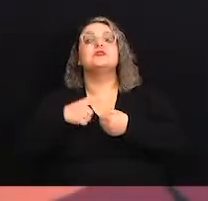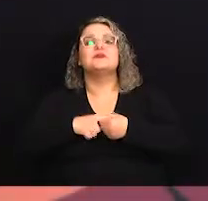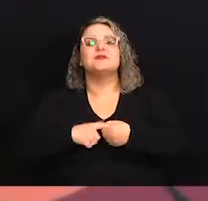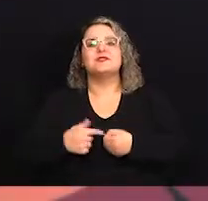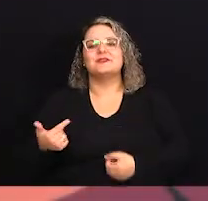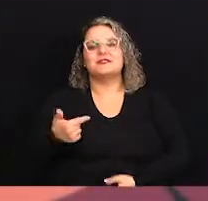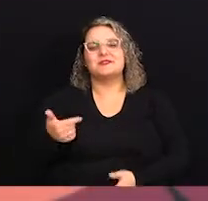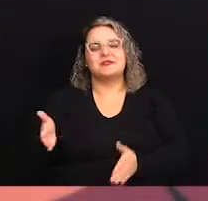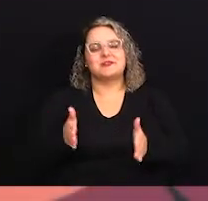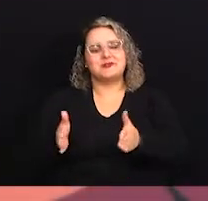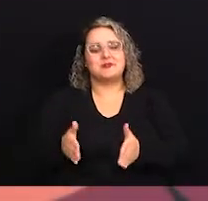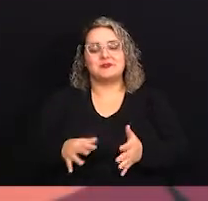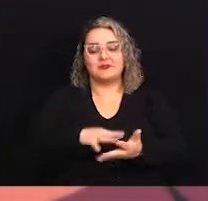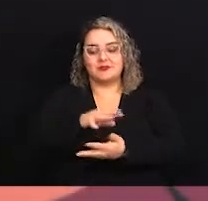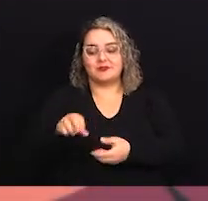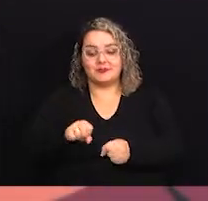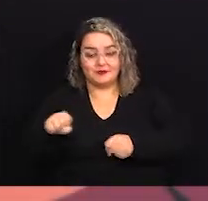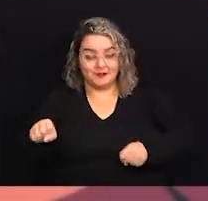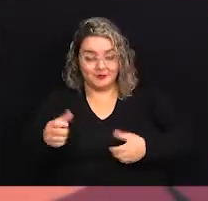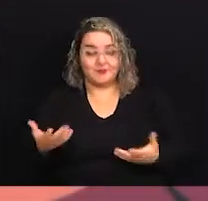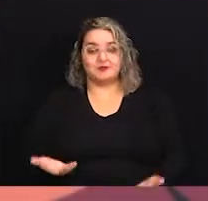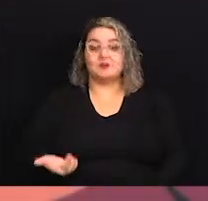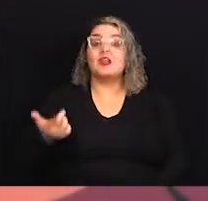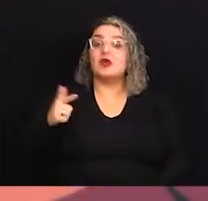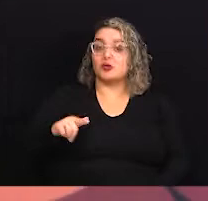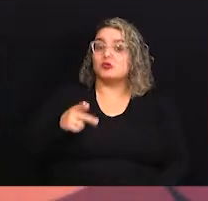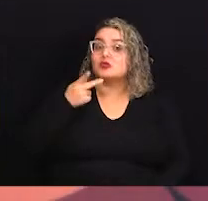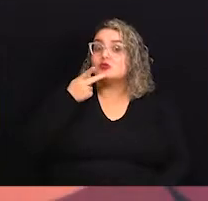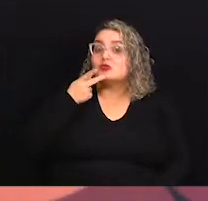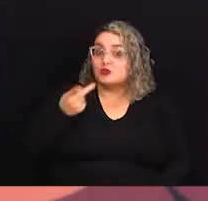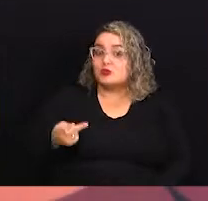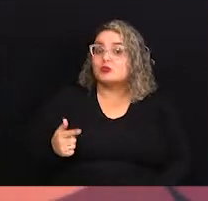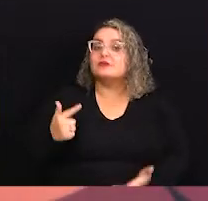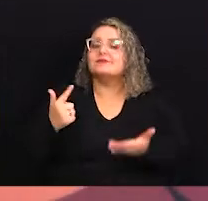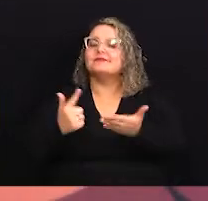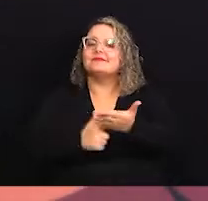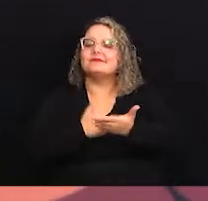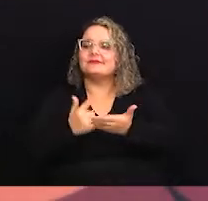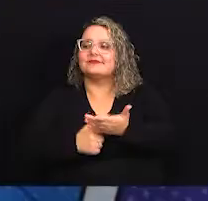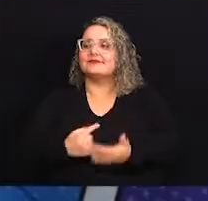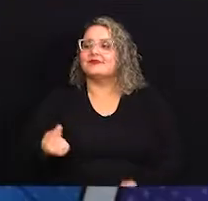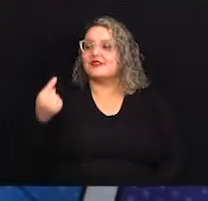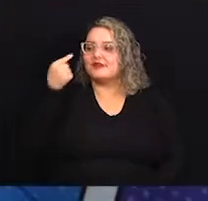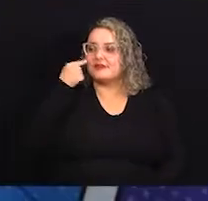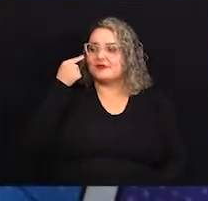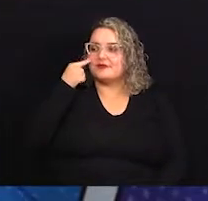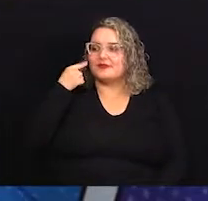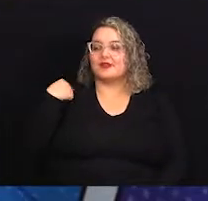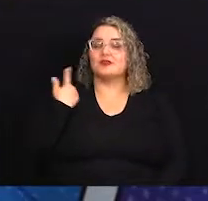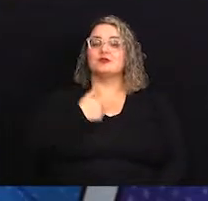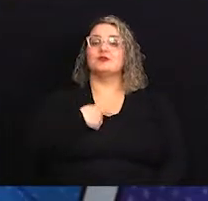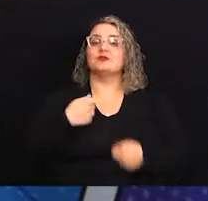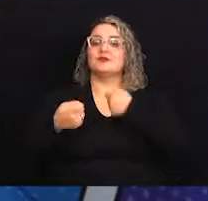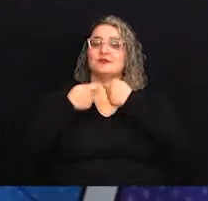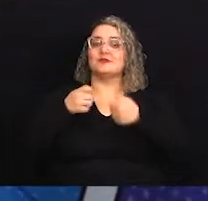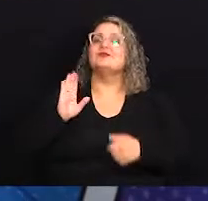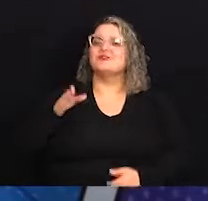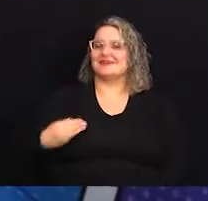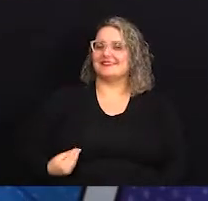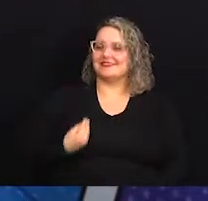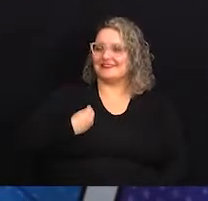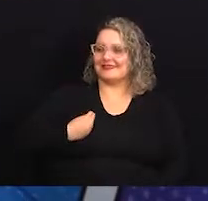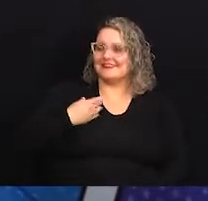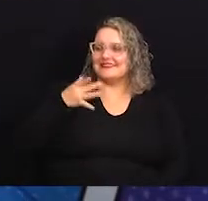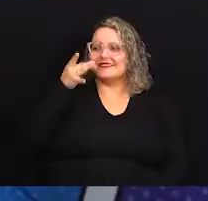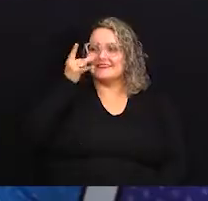Estamos de volta ao segundo bloco do Universo Épico e a gente segue aqui falando sobre livro. Olha só, nosso entrevistado já